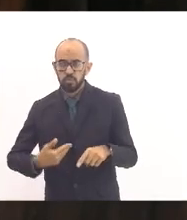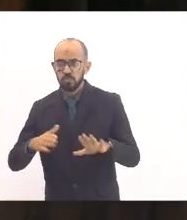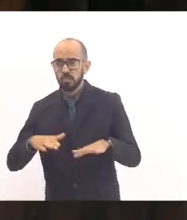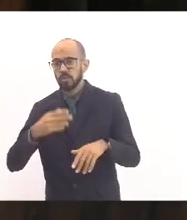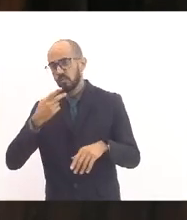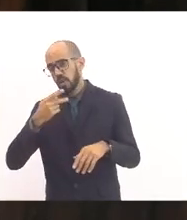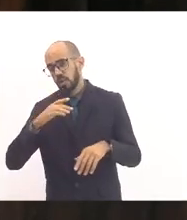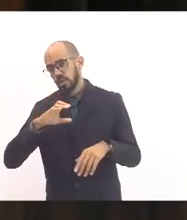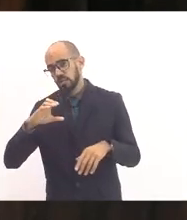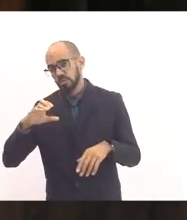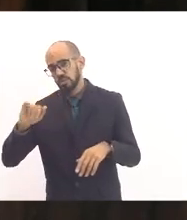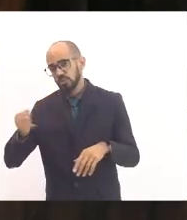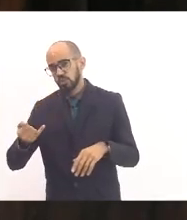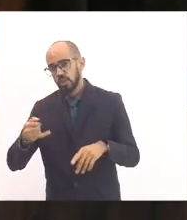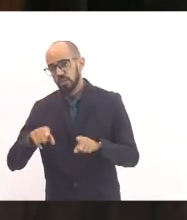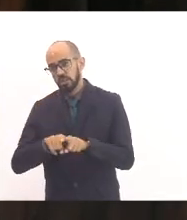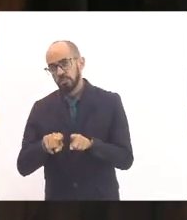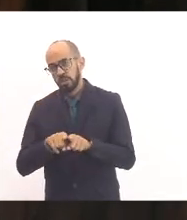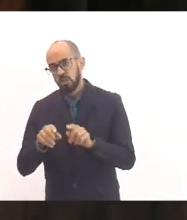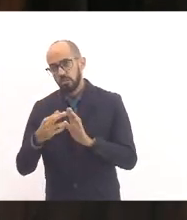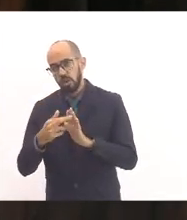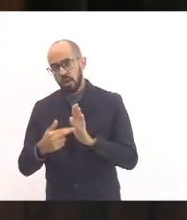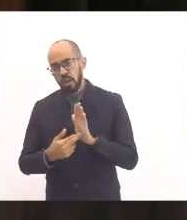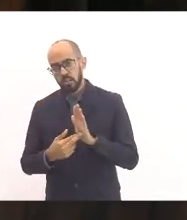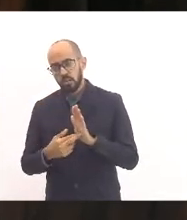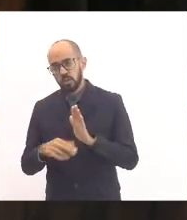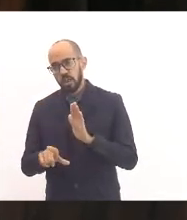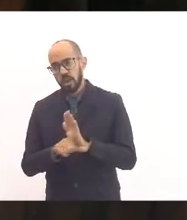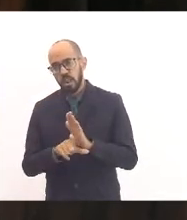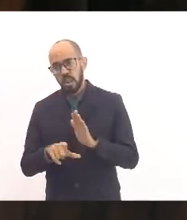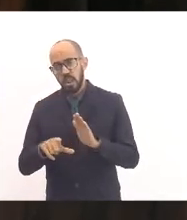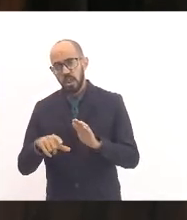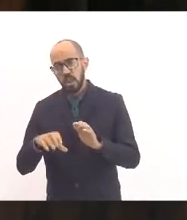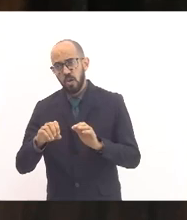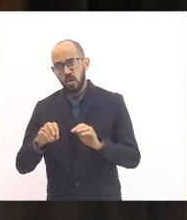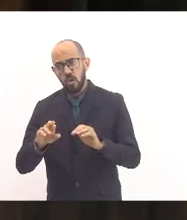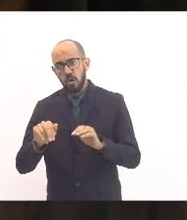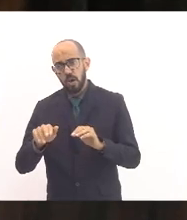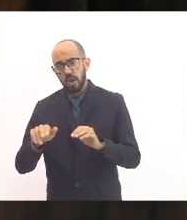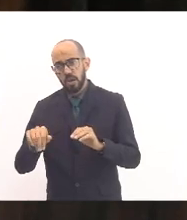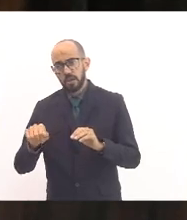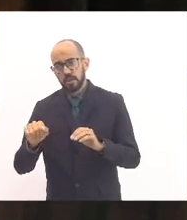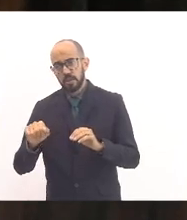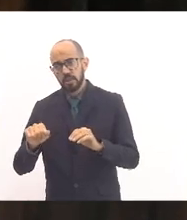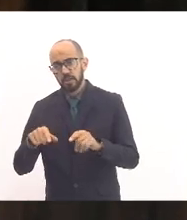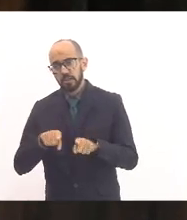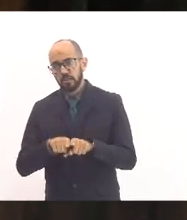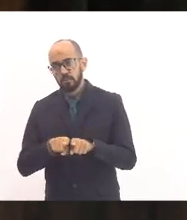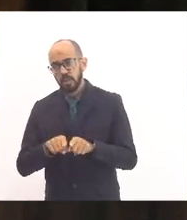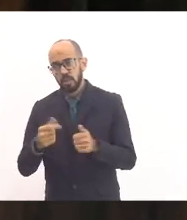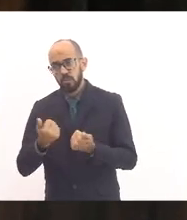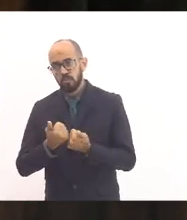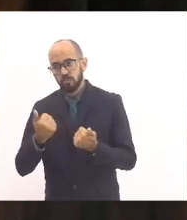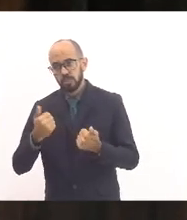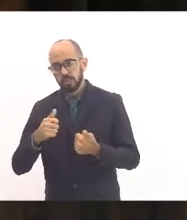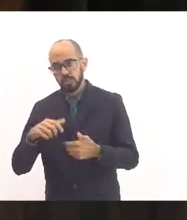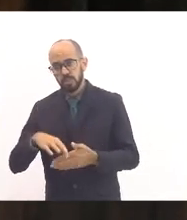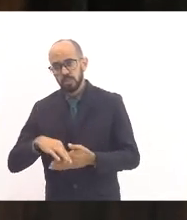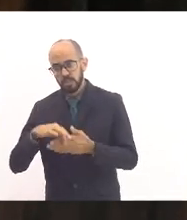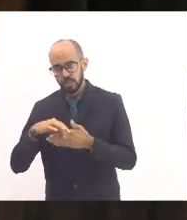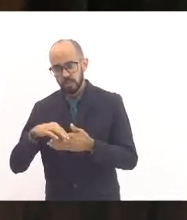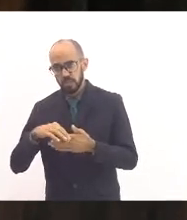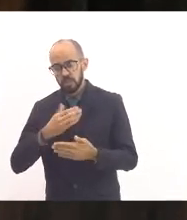âmbito da ccj como relator da lei orgânica e falo também como vice-líder do governo o que me da